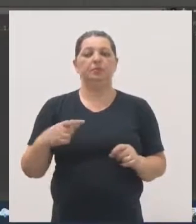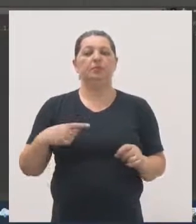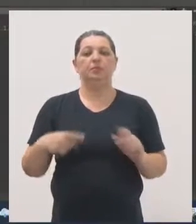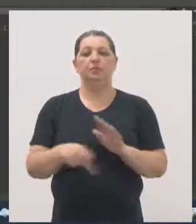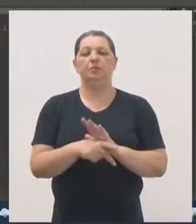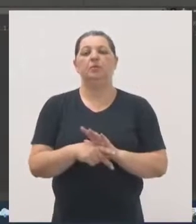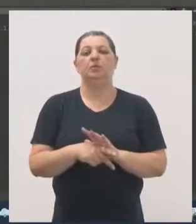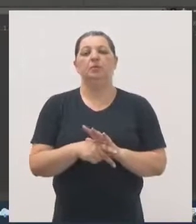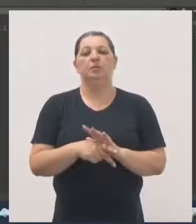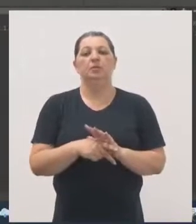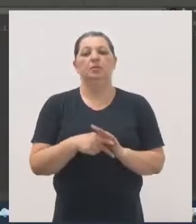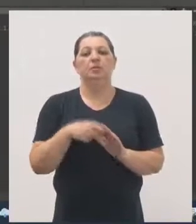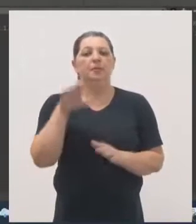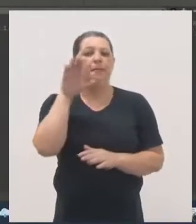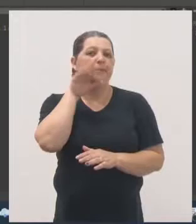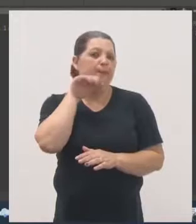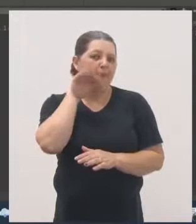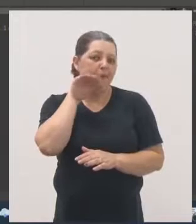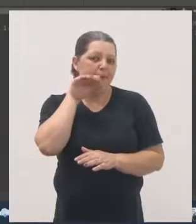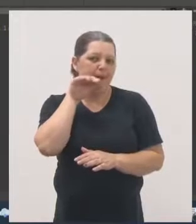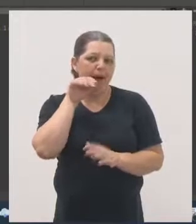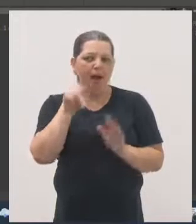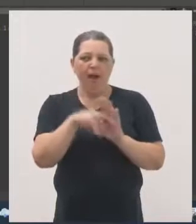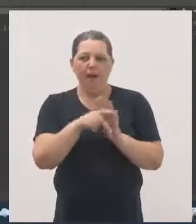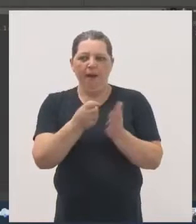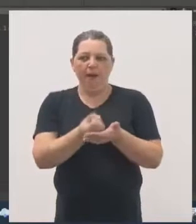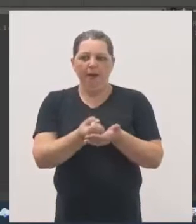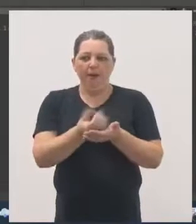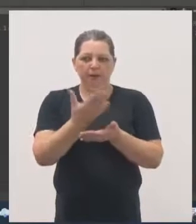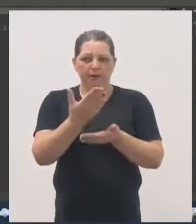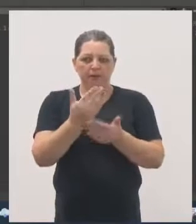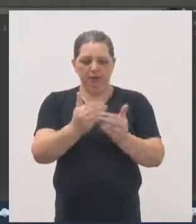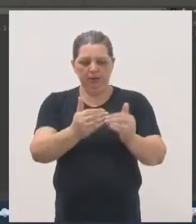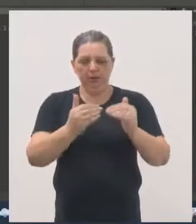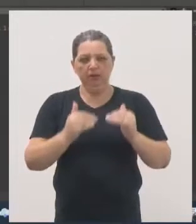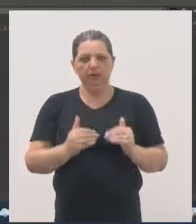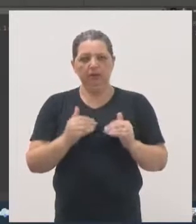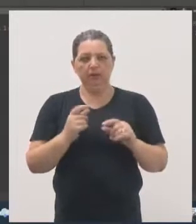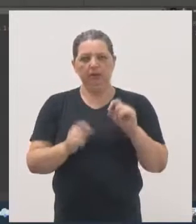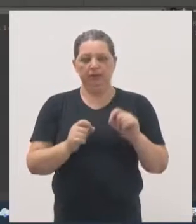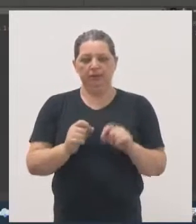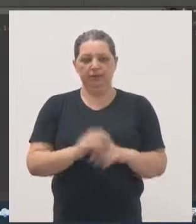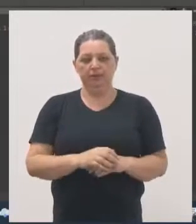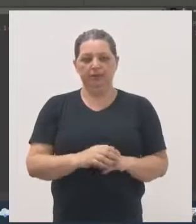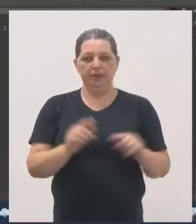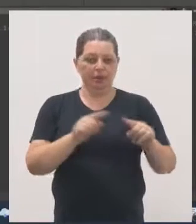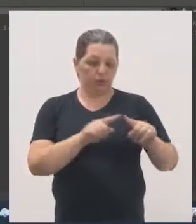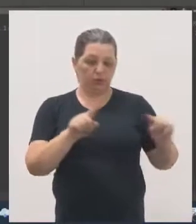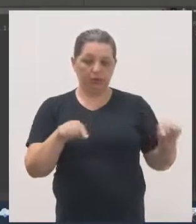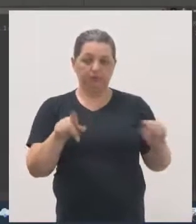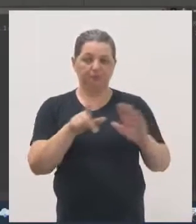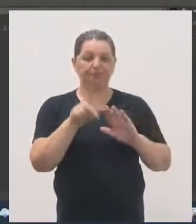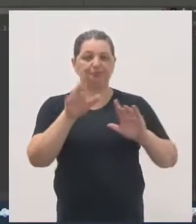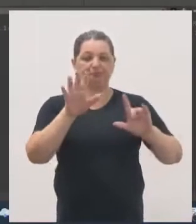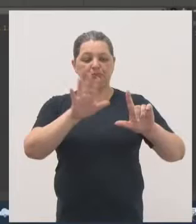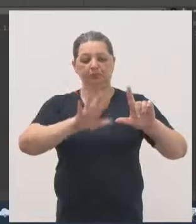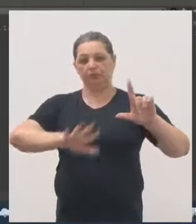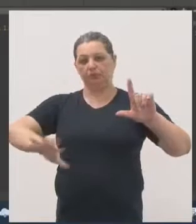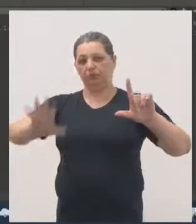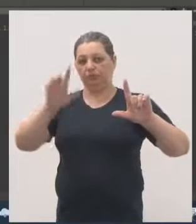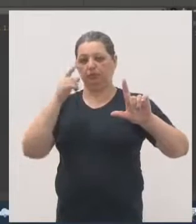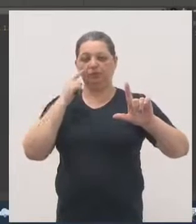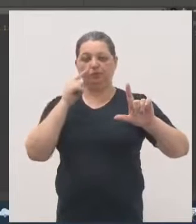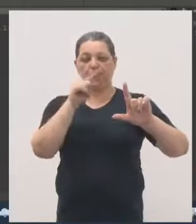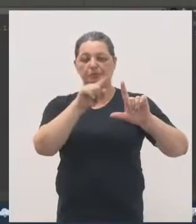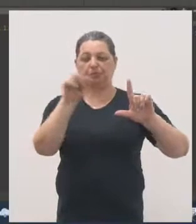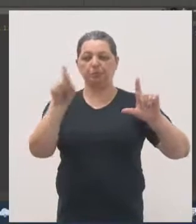áudio e ele tá saindo. Você vem aqui, ó, embaixo, tá vendo, ó? Monitor, você clica 2 vezes para